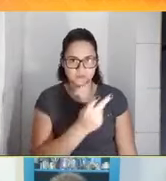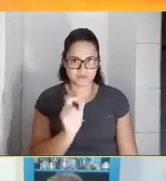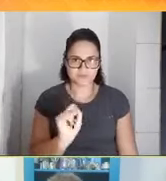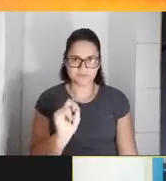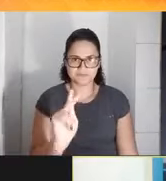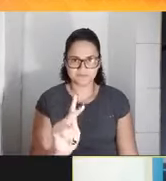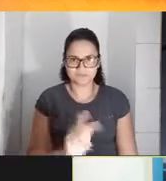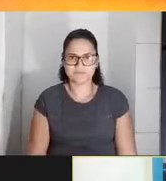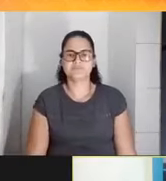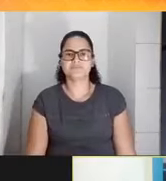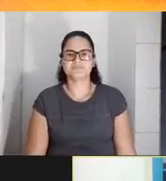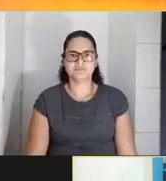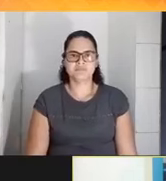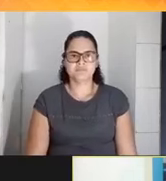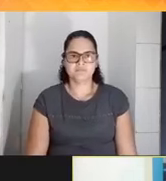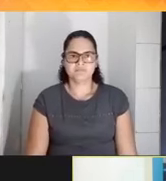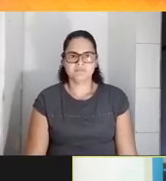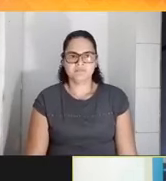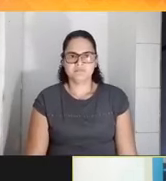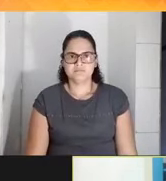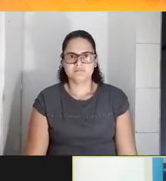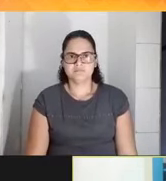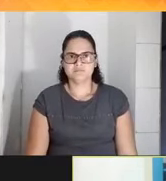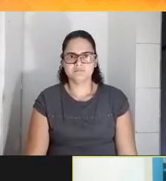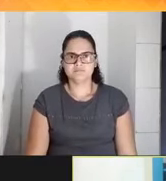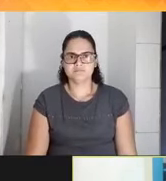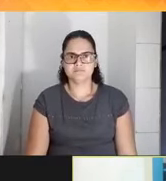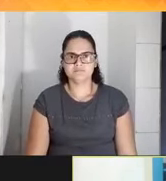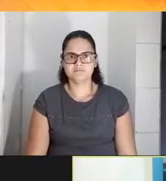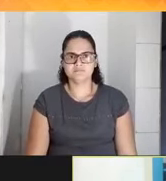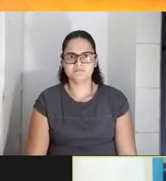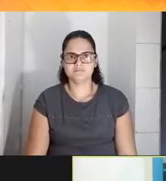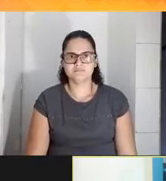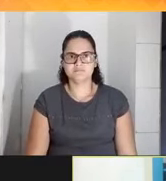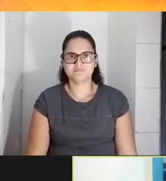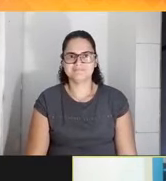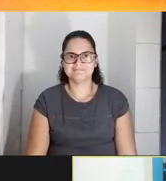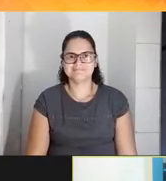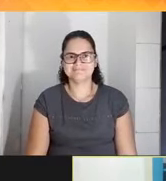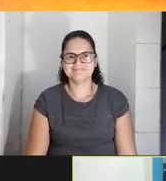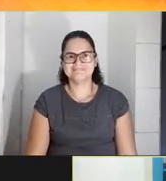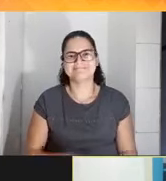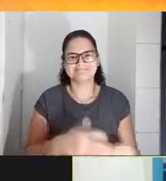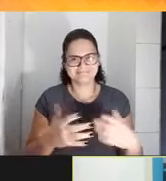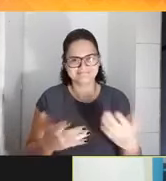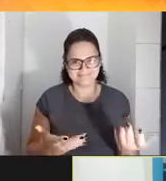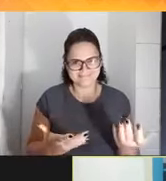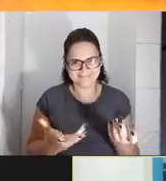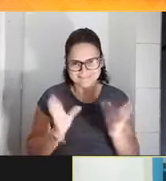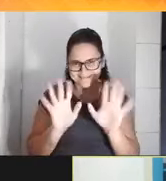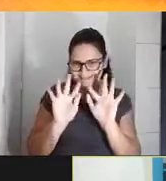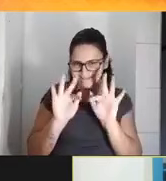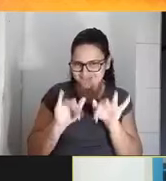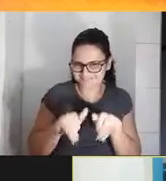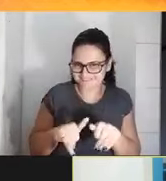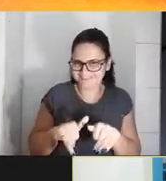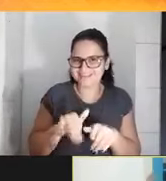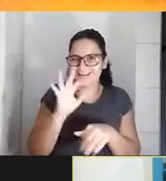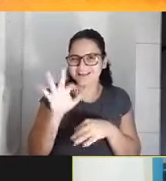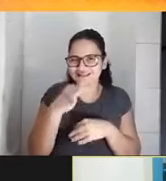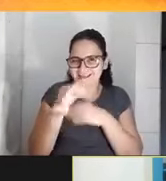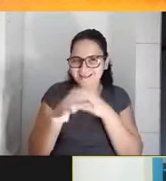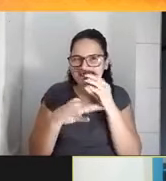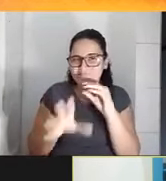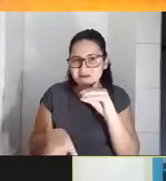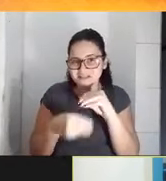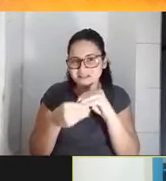Bom, nós somos do tempo das considerações finais, né, Tati? É que mudou. Antigamente dizia isso, a gente nem imaginava que